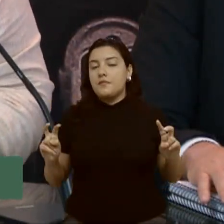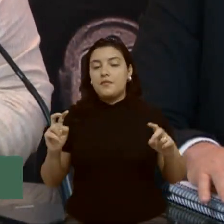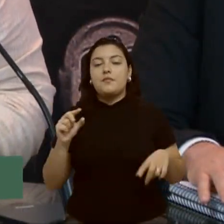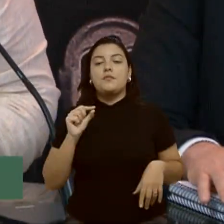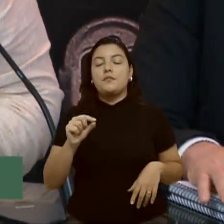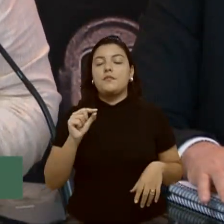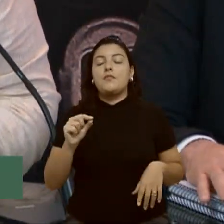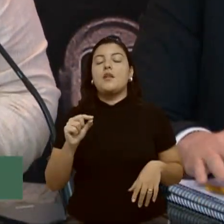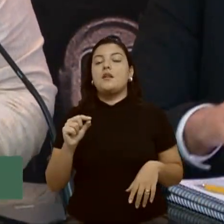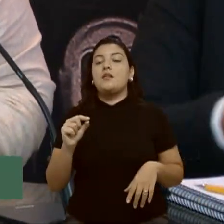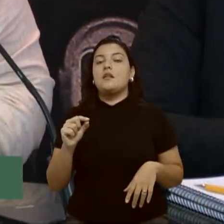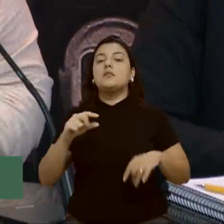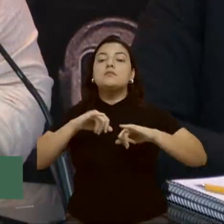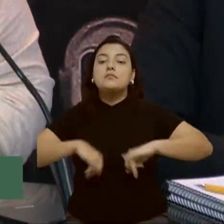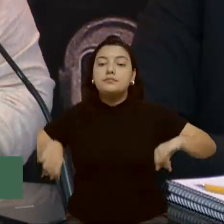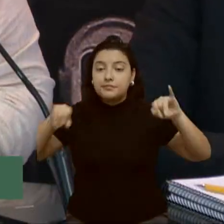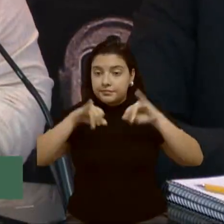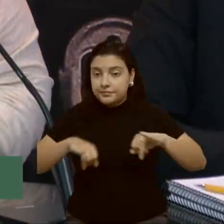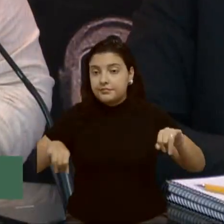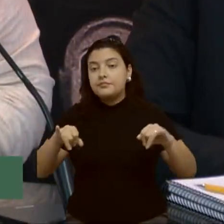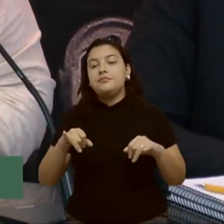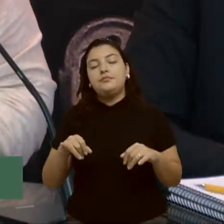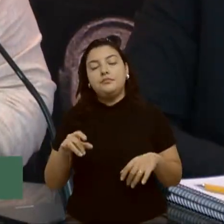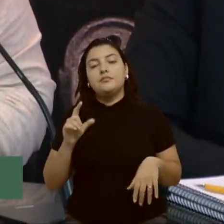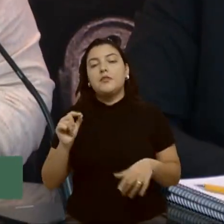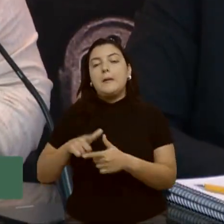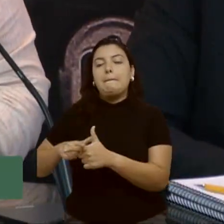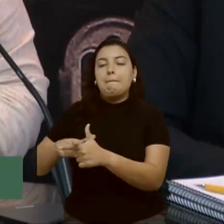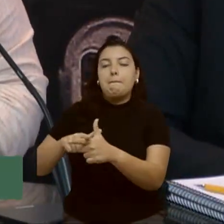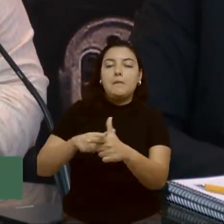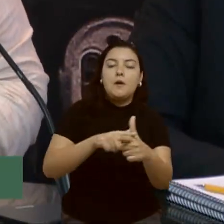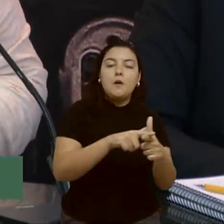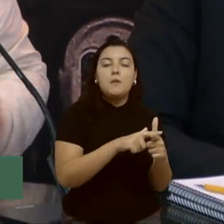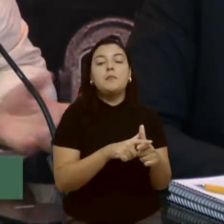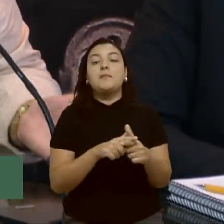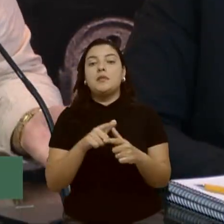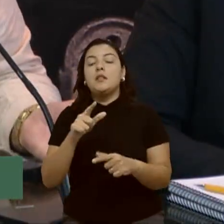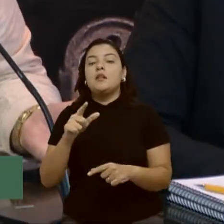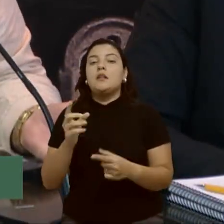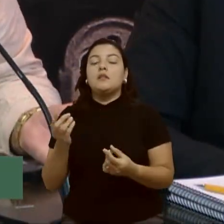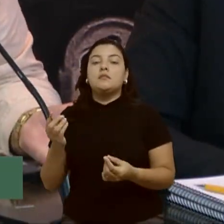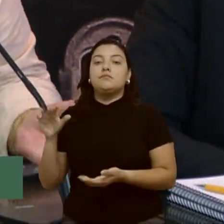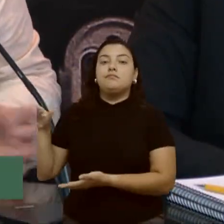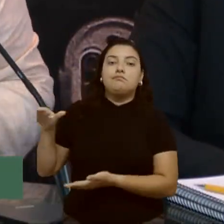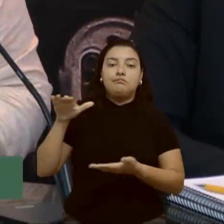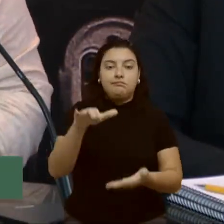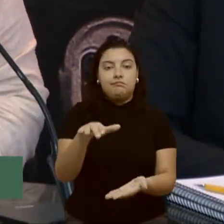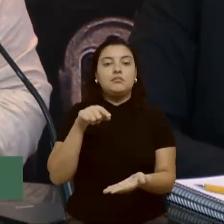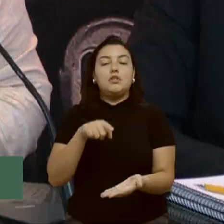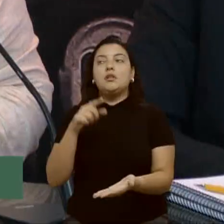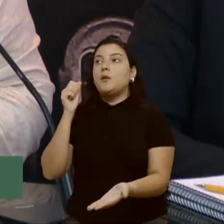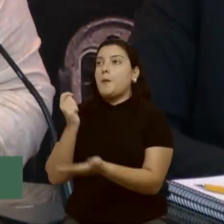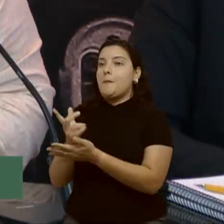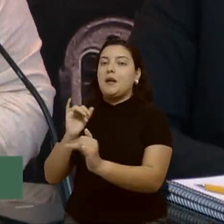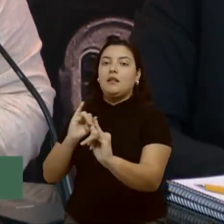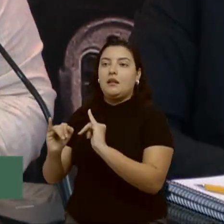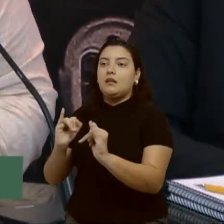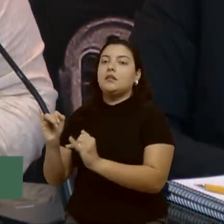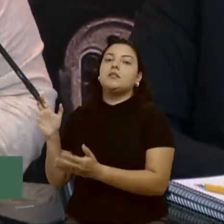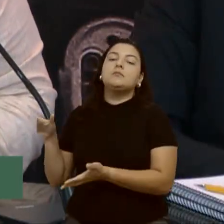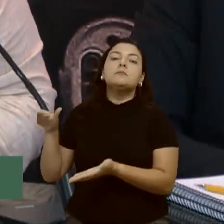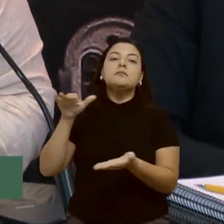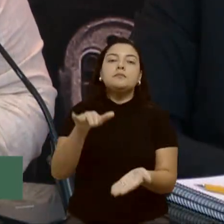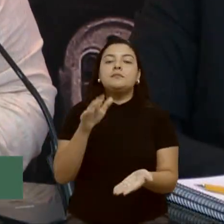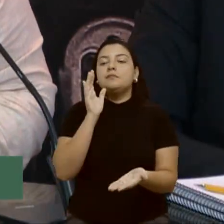as ofertas anunciadas, problemas de entrega dos produtos também adquiridos pela internet. A gente também sabe que existe